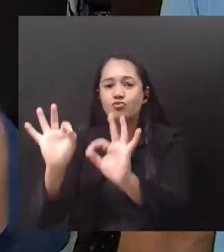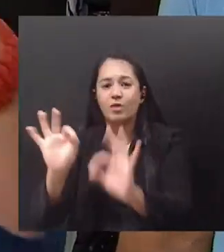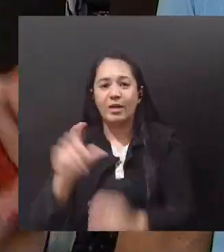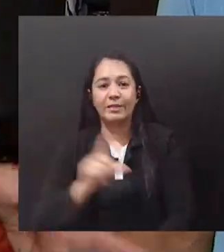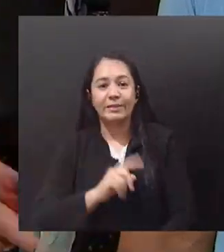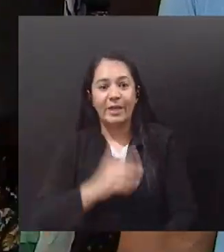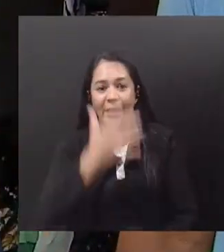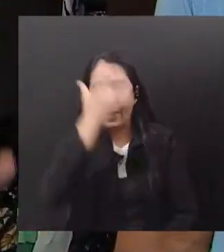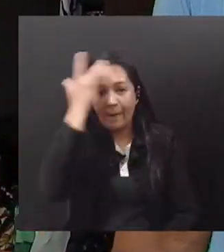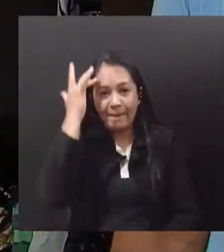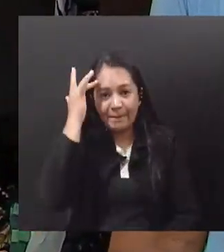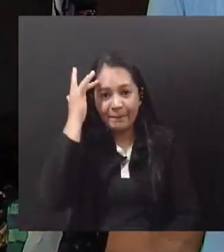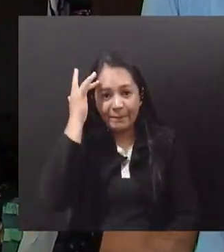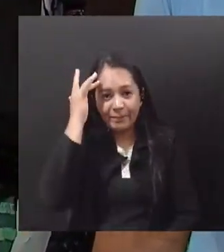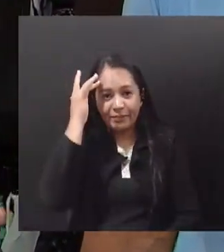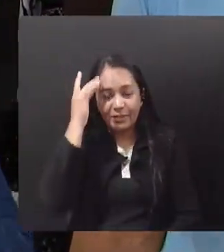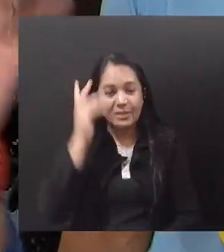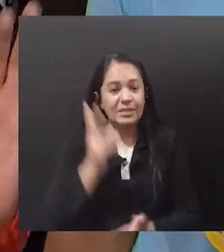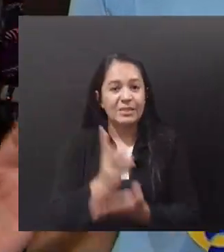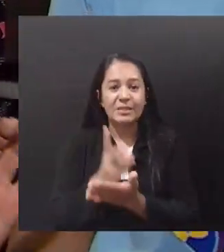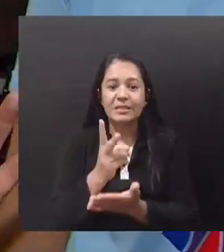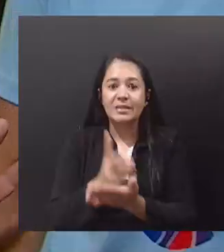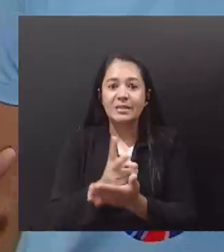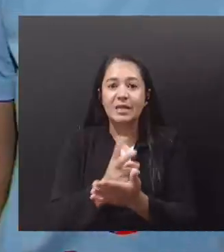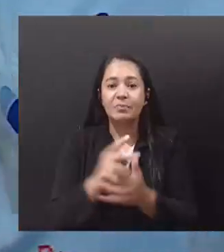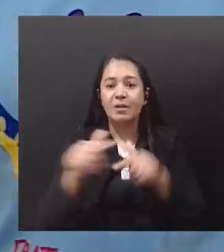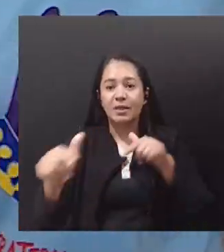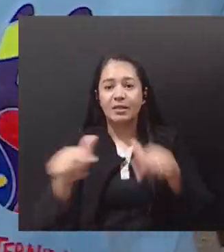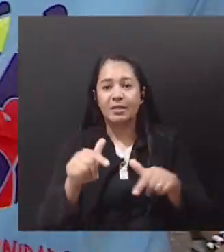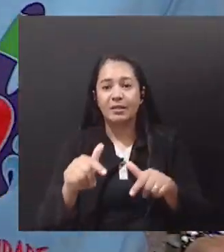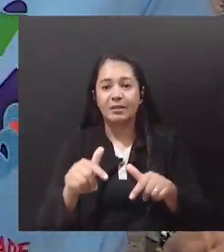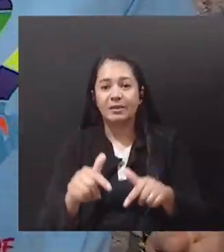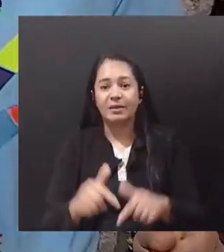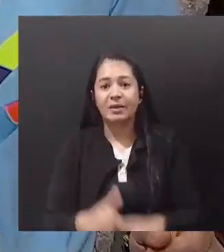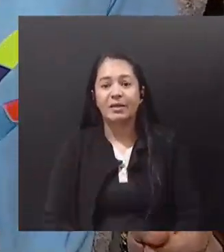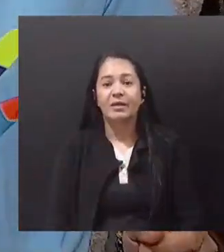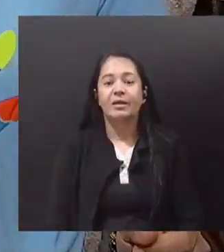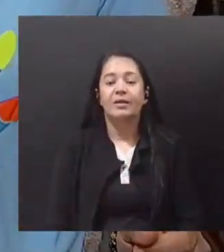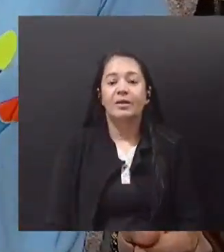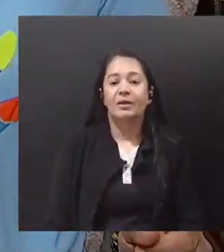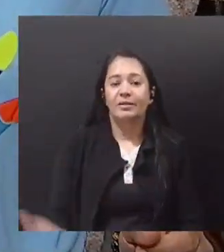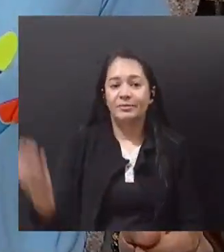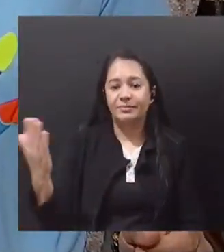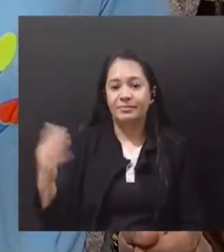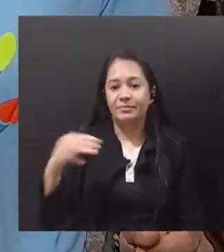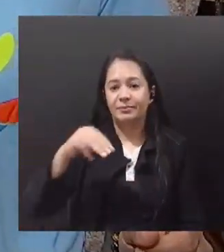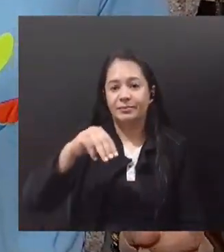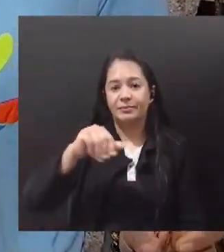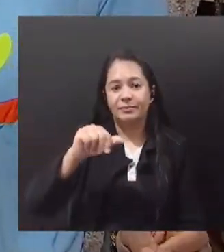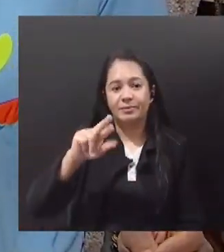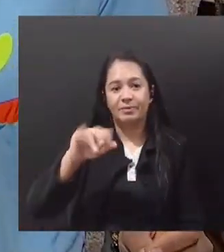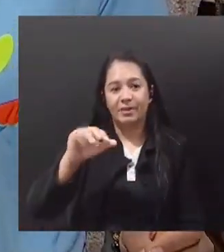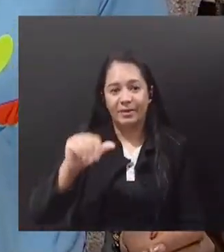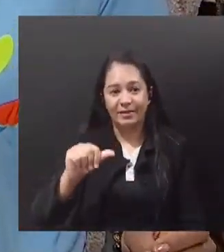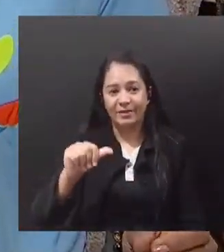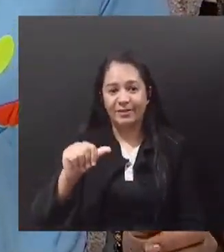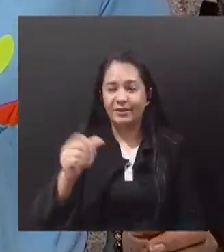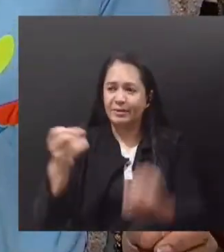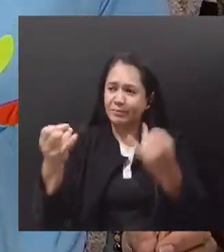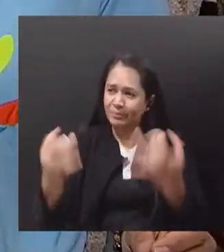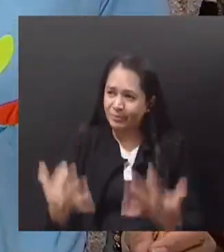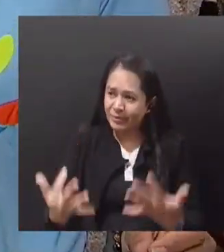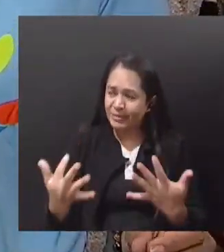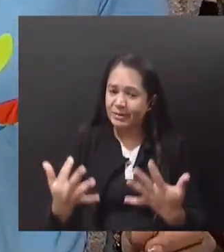ficam aqui o tempo todo fazendo esse trabalho. Quem não para também é aqui a Maria de Fátima. Me fala dessa missão